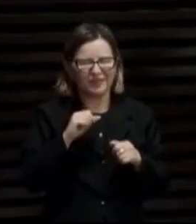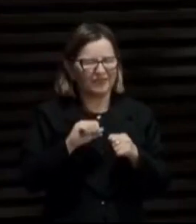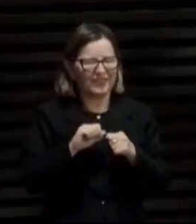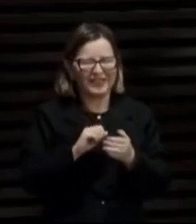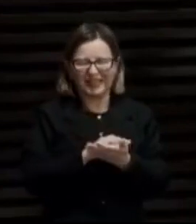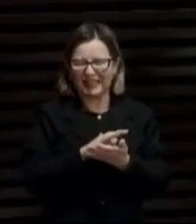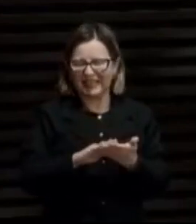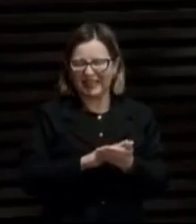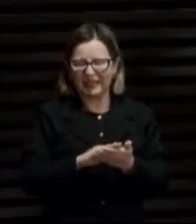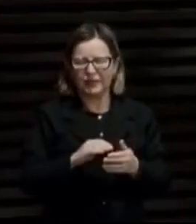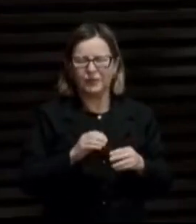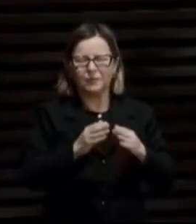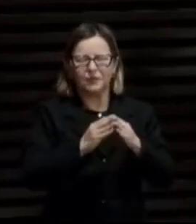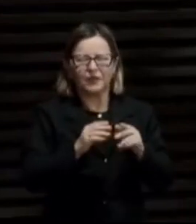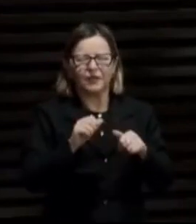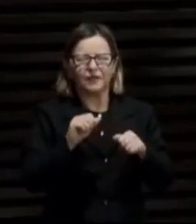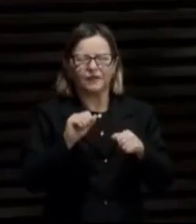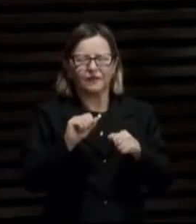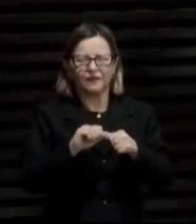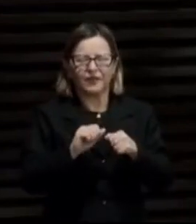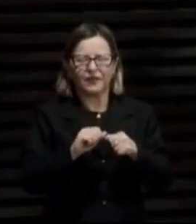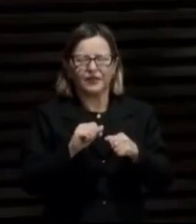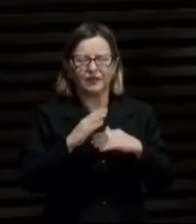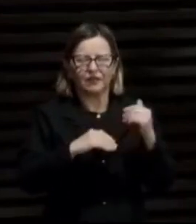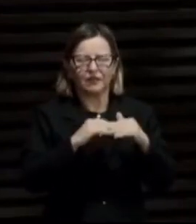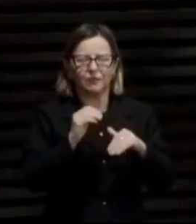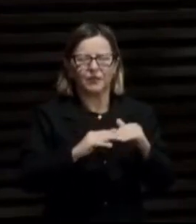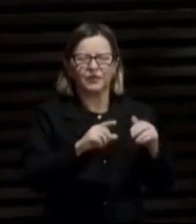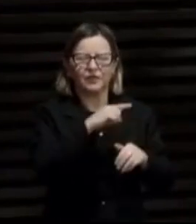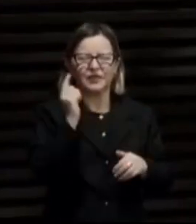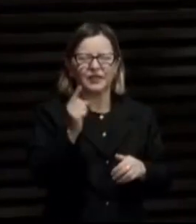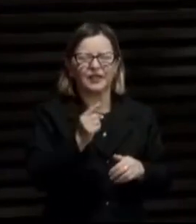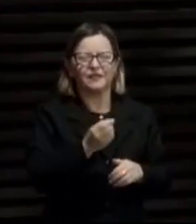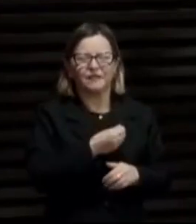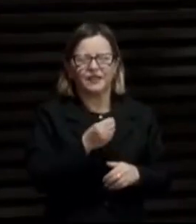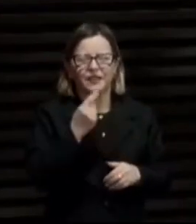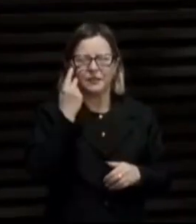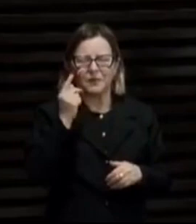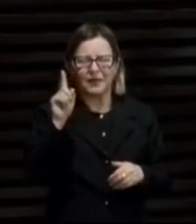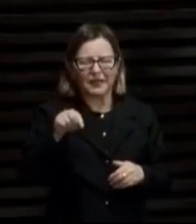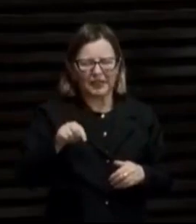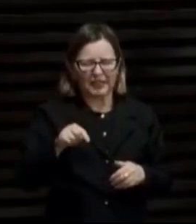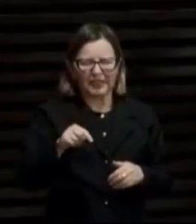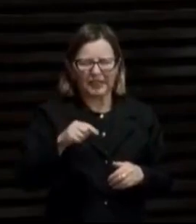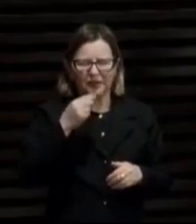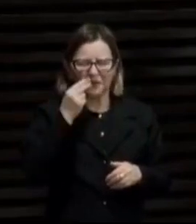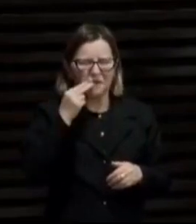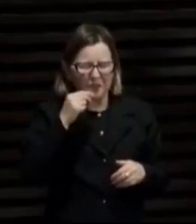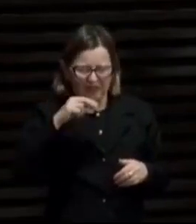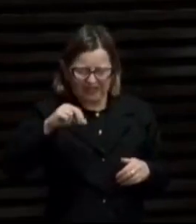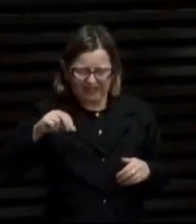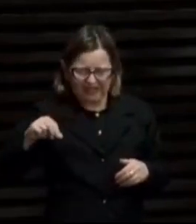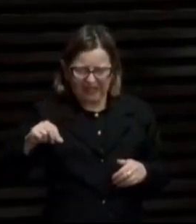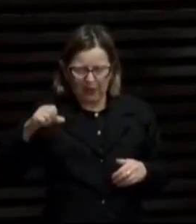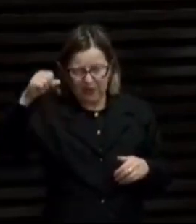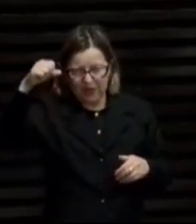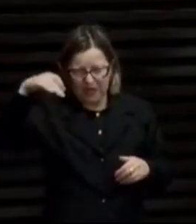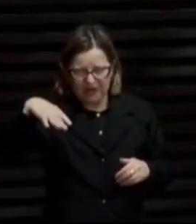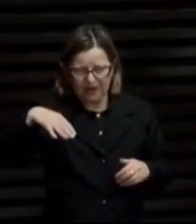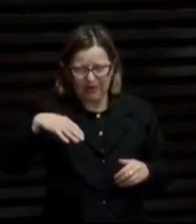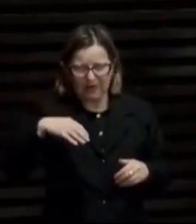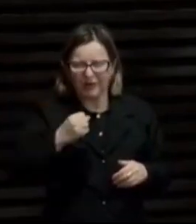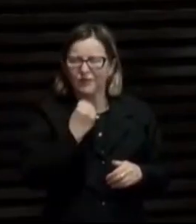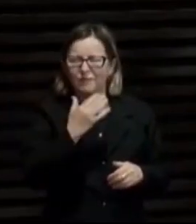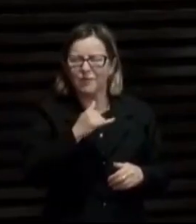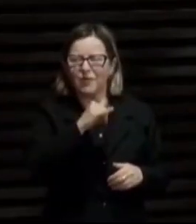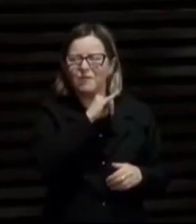falou, que sejamos sal, que sejamos luz, que sejamos o bom perfume de Cristo aonde estivermos, Senhor. Usa